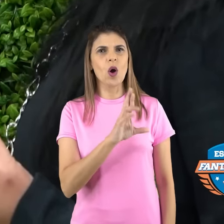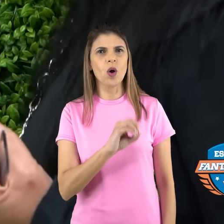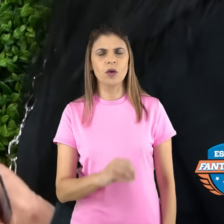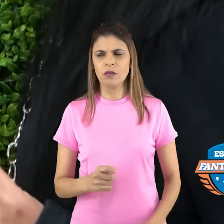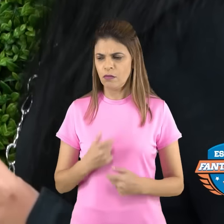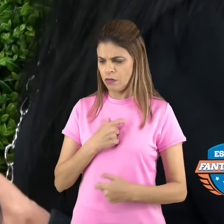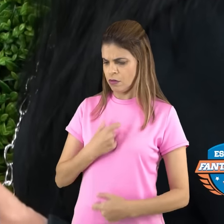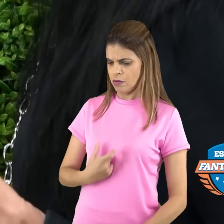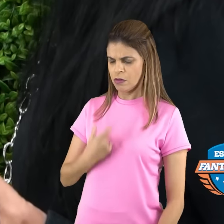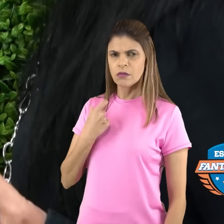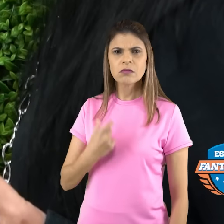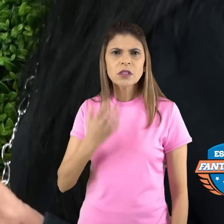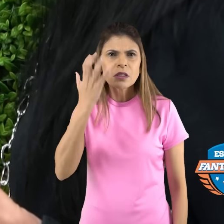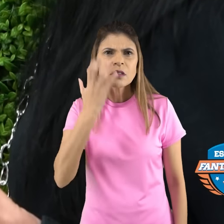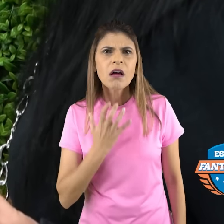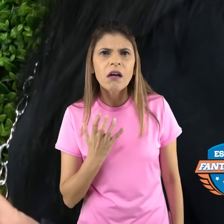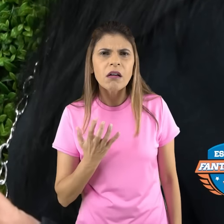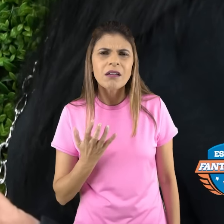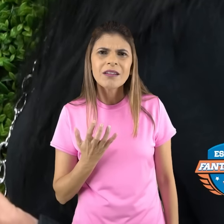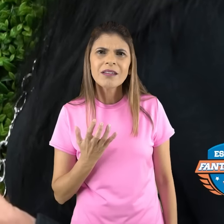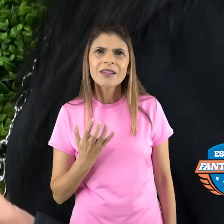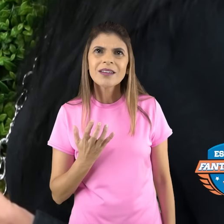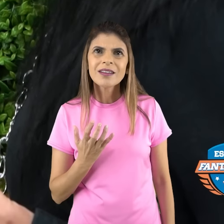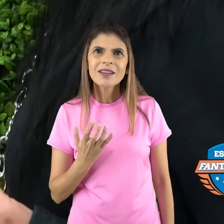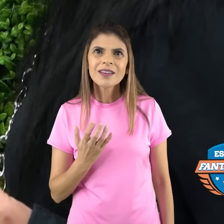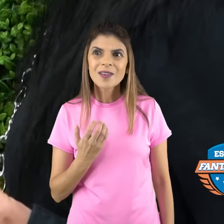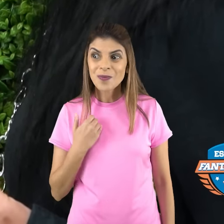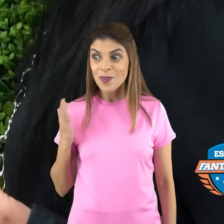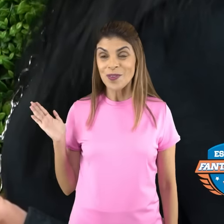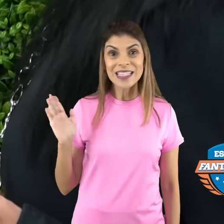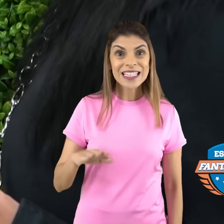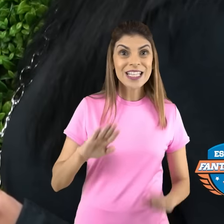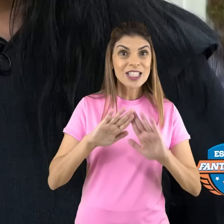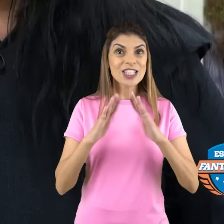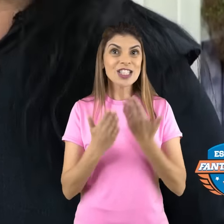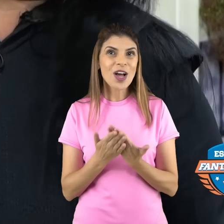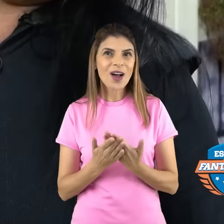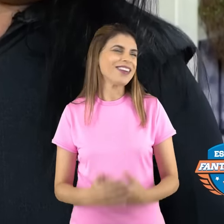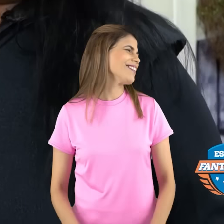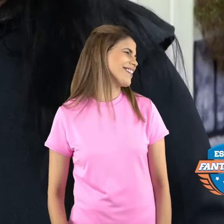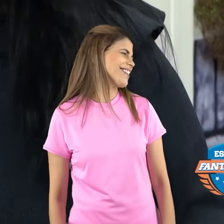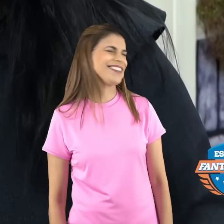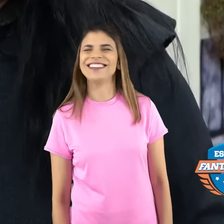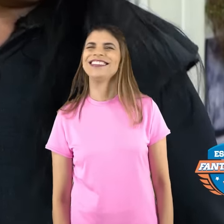Ah, sério? Você vai me deixar trazer ela pra escola?